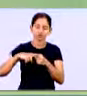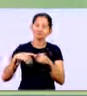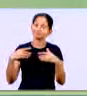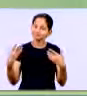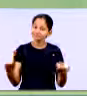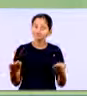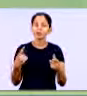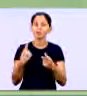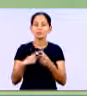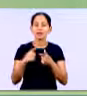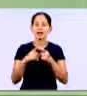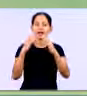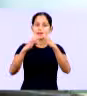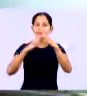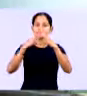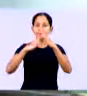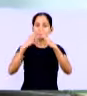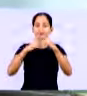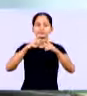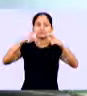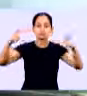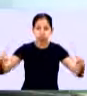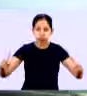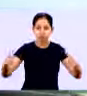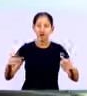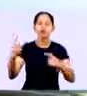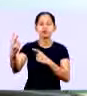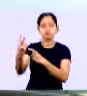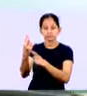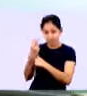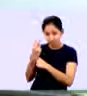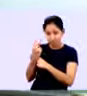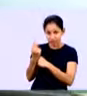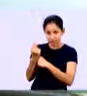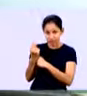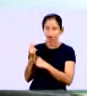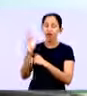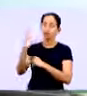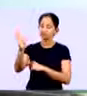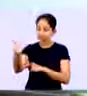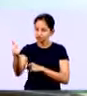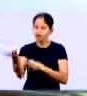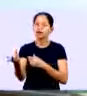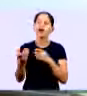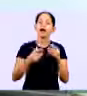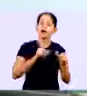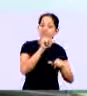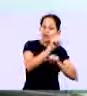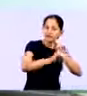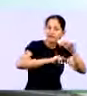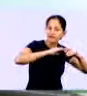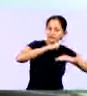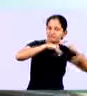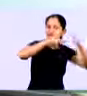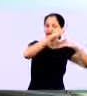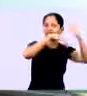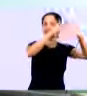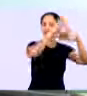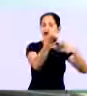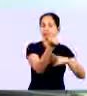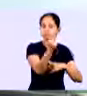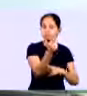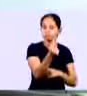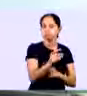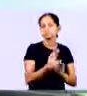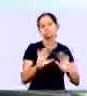empresas crescem dessa forma. Você busca recursos, esses recursos vêm e você vai utilizar eles para gerar mais recursos para a empresa. Como eu falei para vocês, quanto